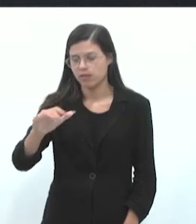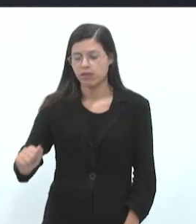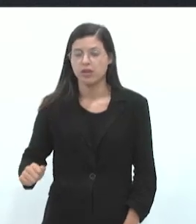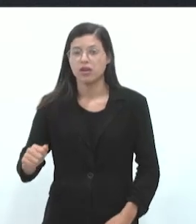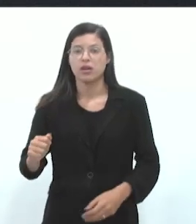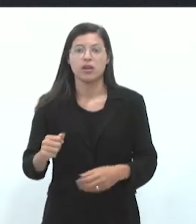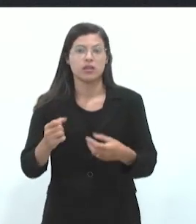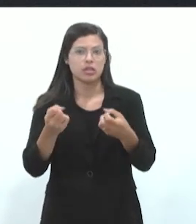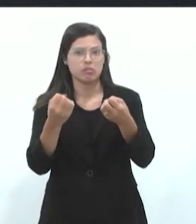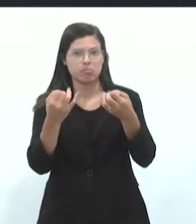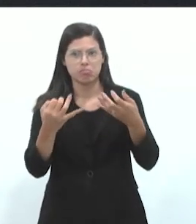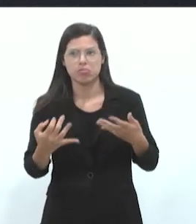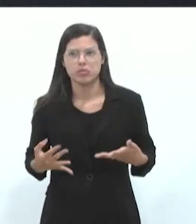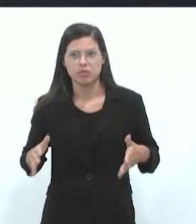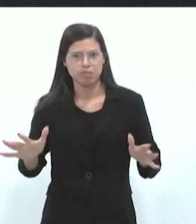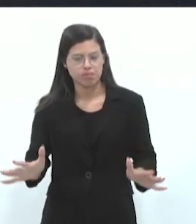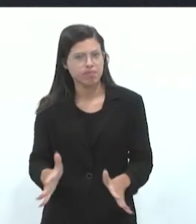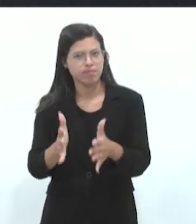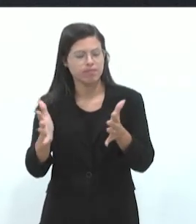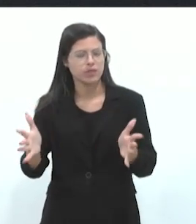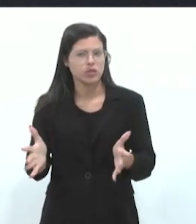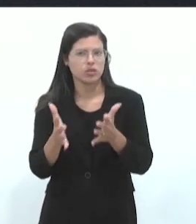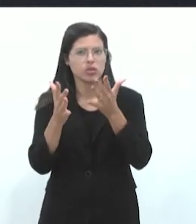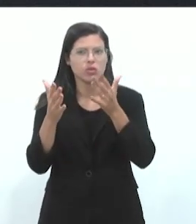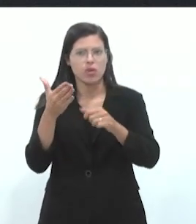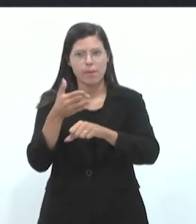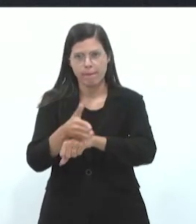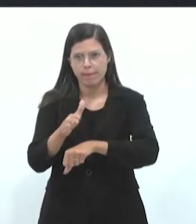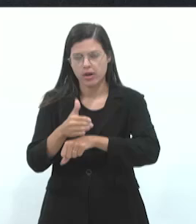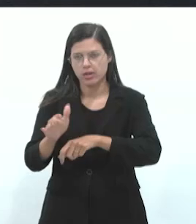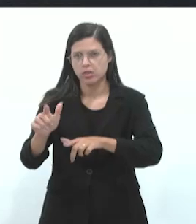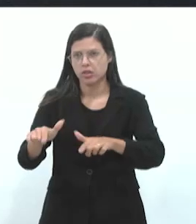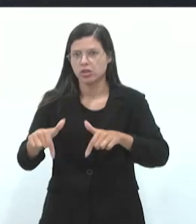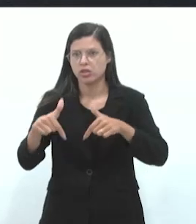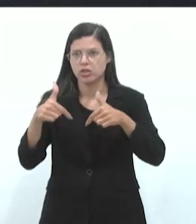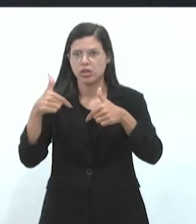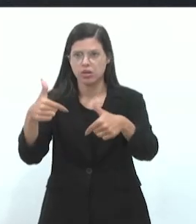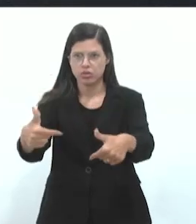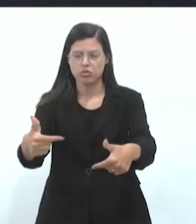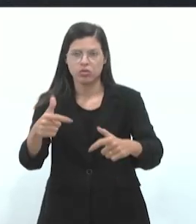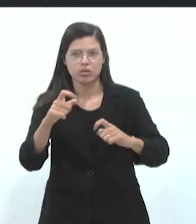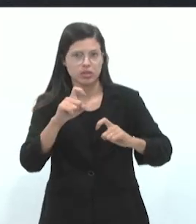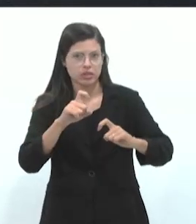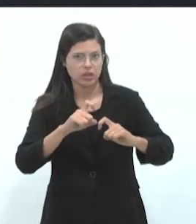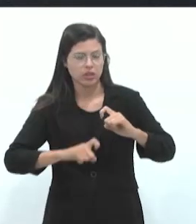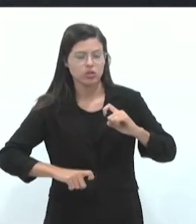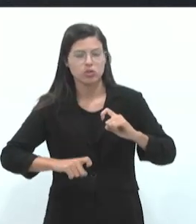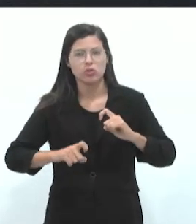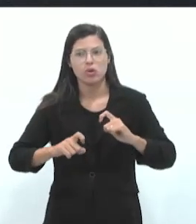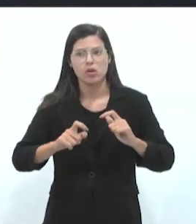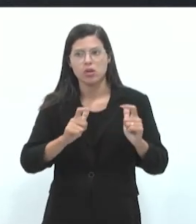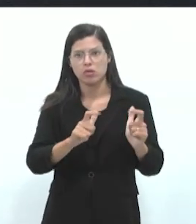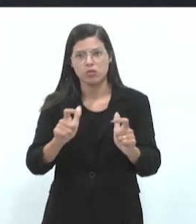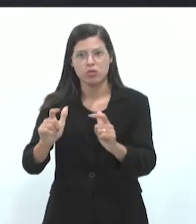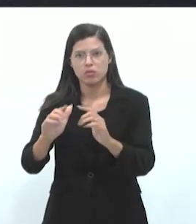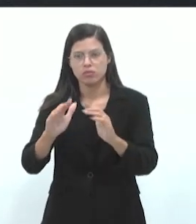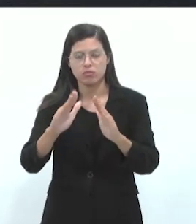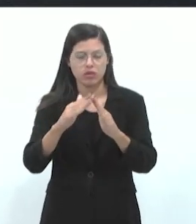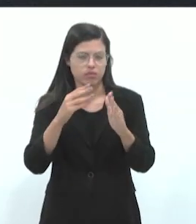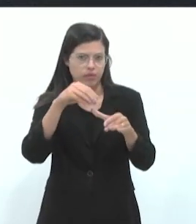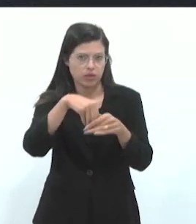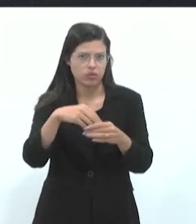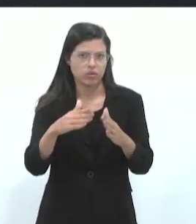descrevam, induzam ou instiguem a prática de atos libidinosos ou sexuais em todos os estabelecimentos de ensino público no